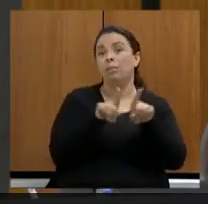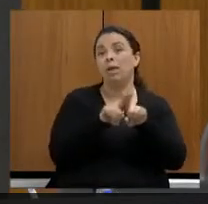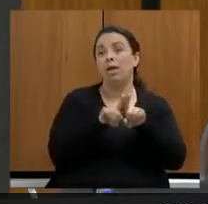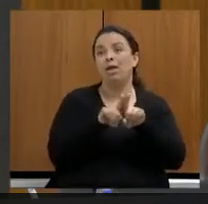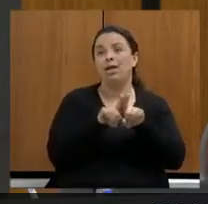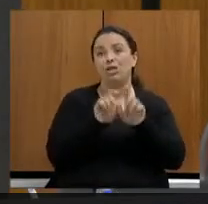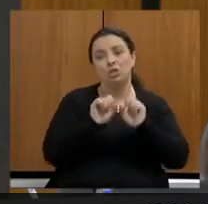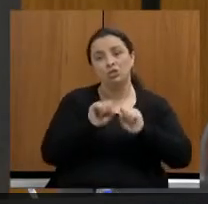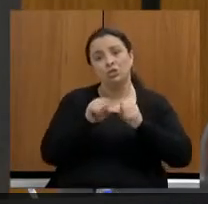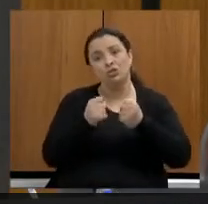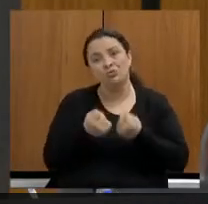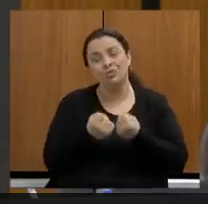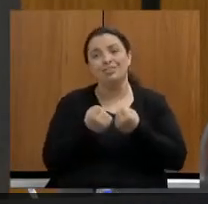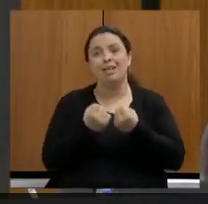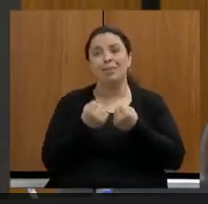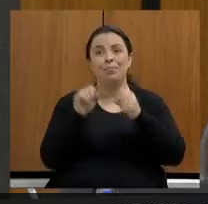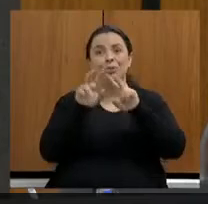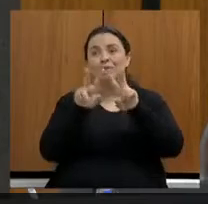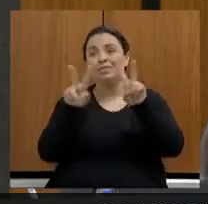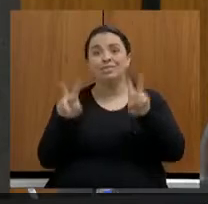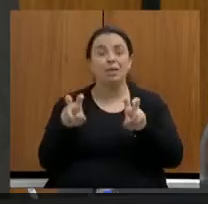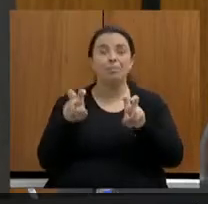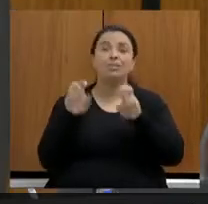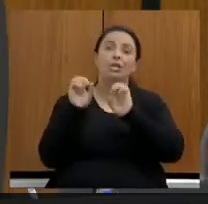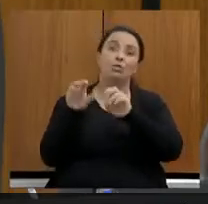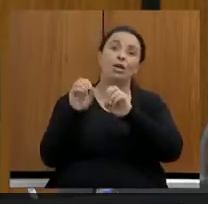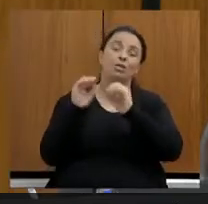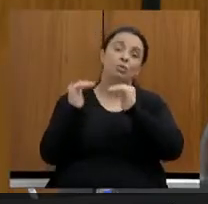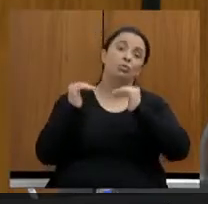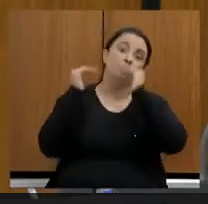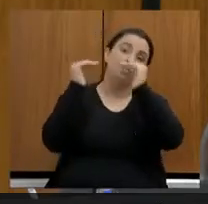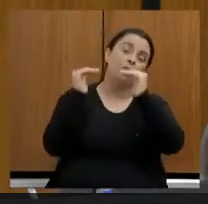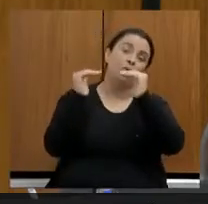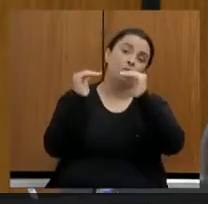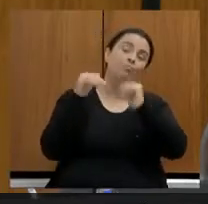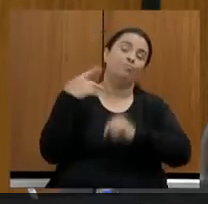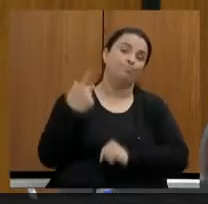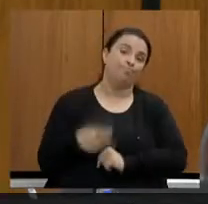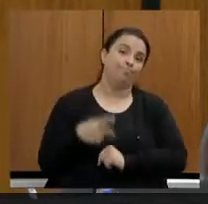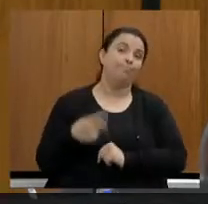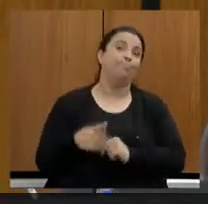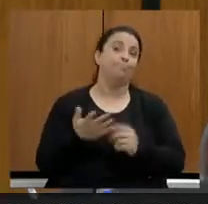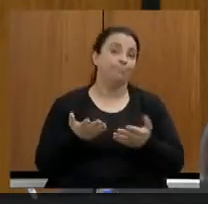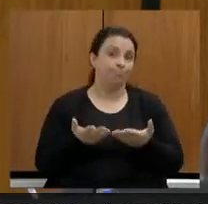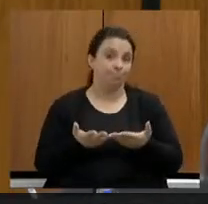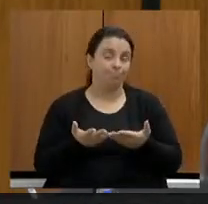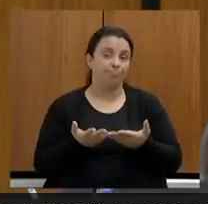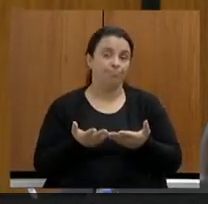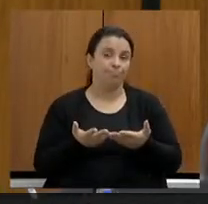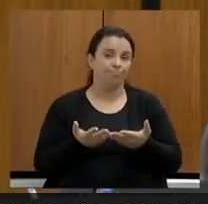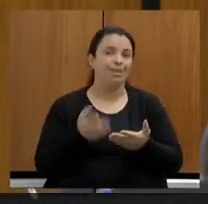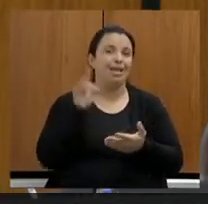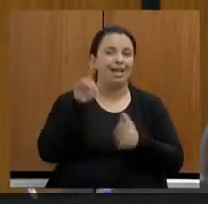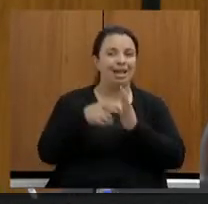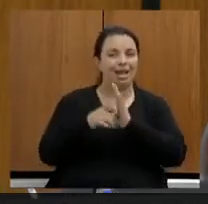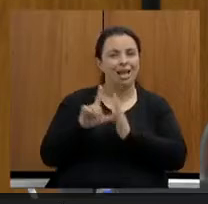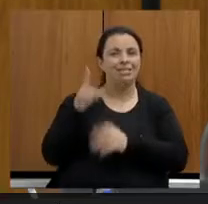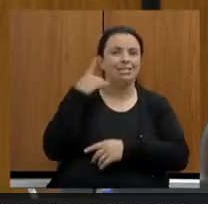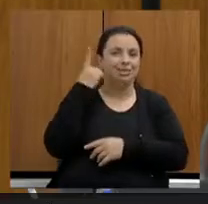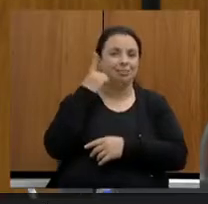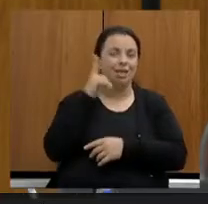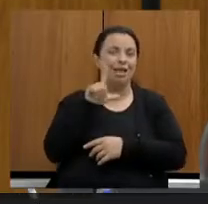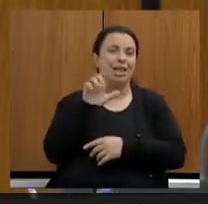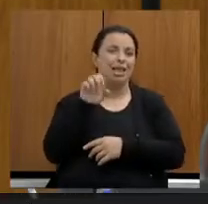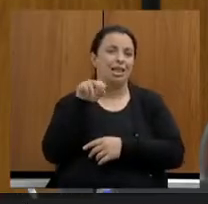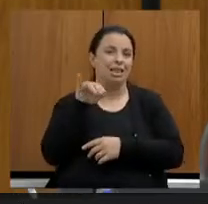educacionais do ensino superior que de Minas Gerais Oi galerinha se tu aí a questão dos professores dos